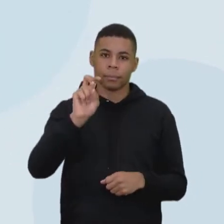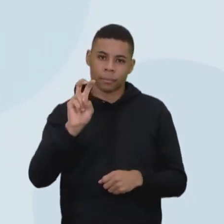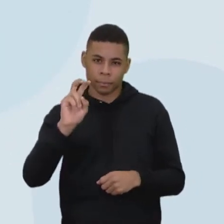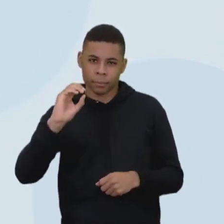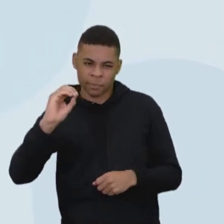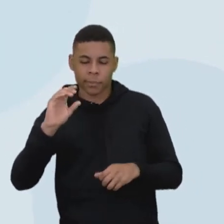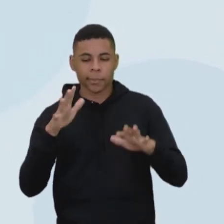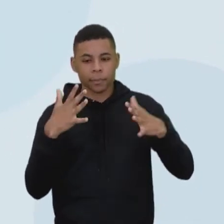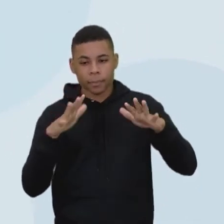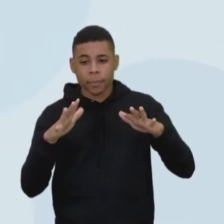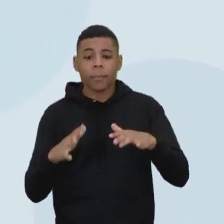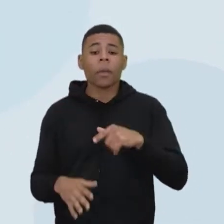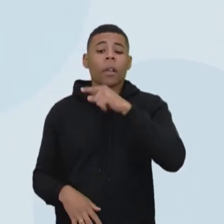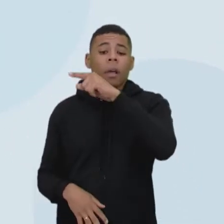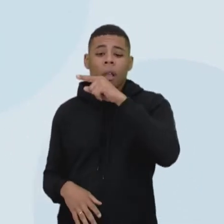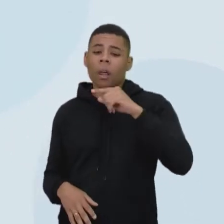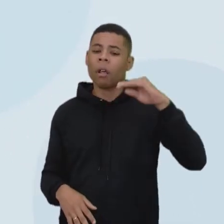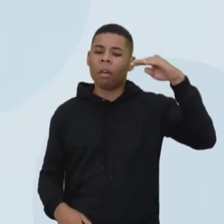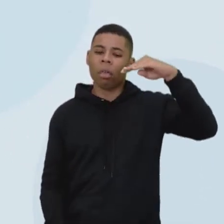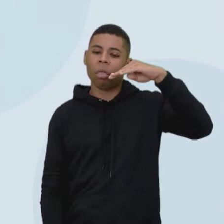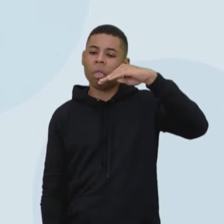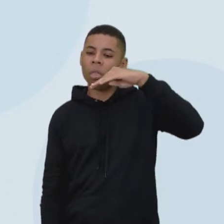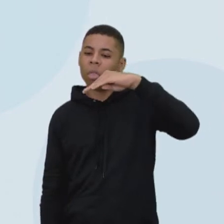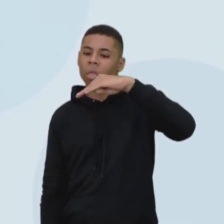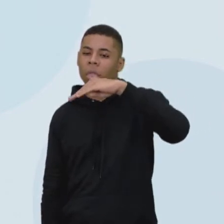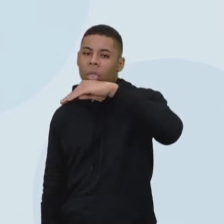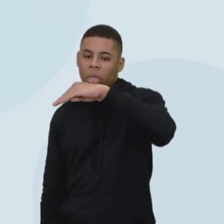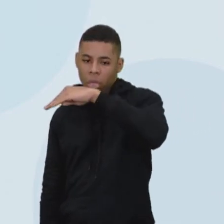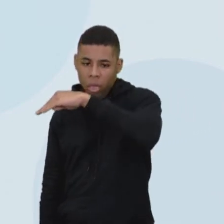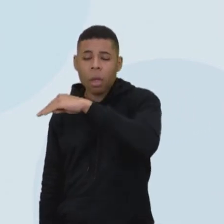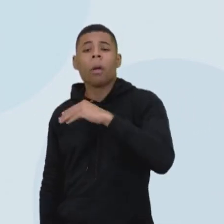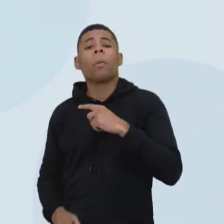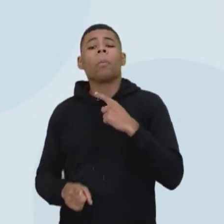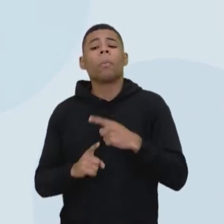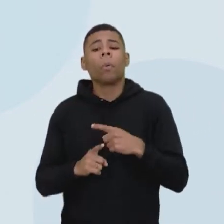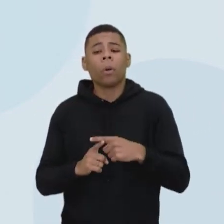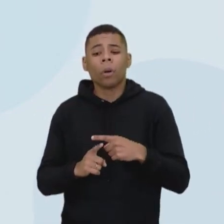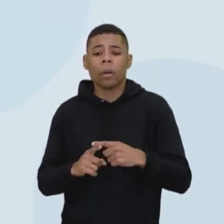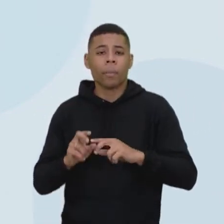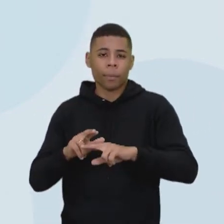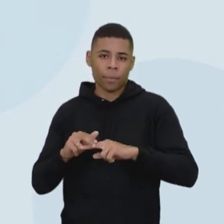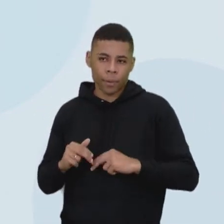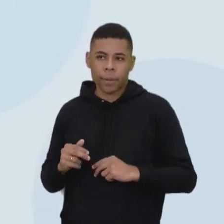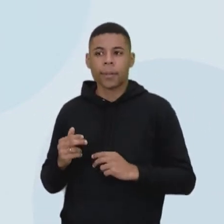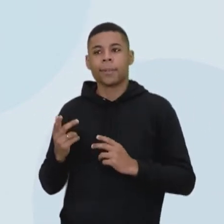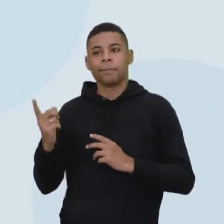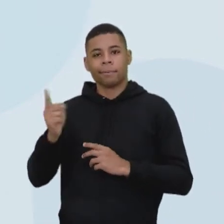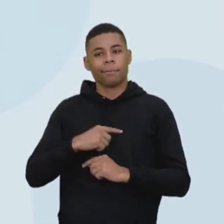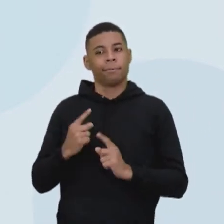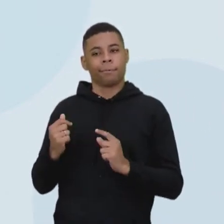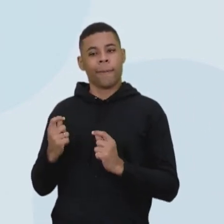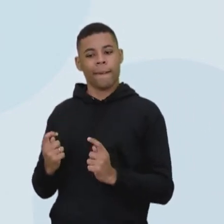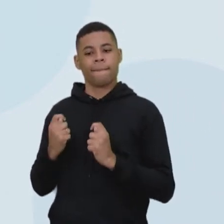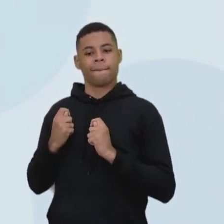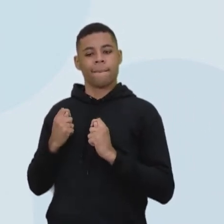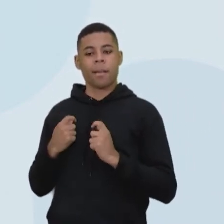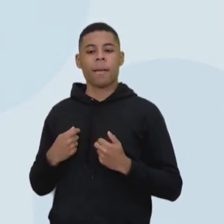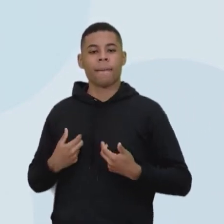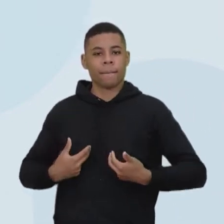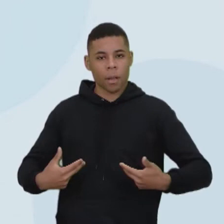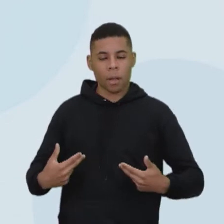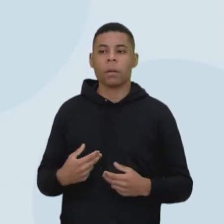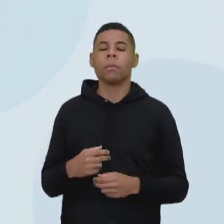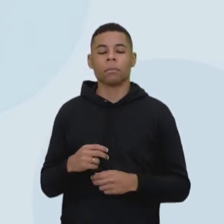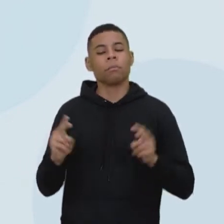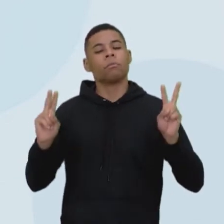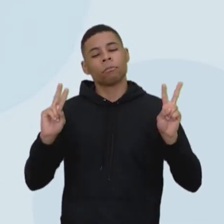1950, mais ou menos, ela tem uma queda aí, né, por questões aí socioeconômicas, né, outras